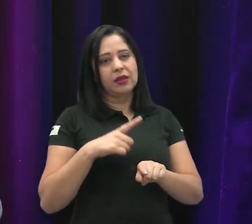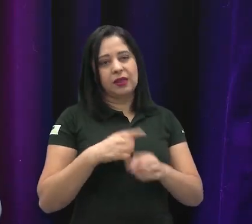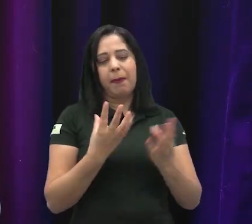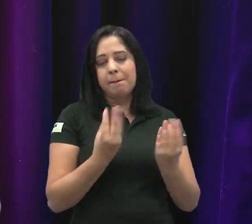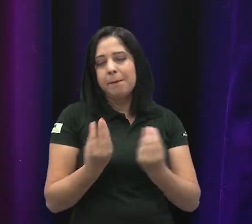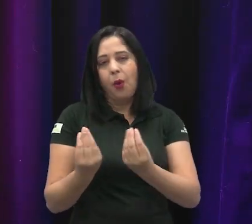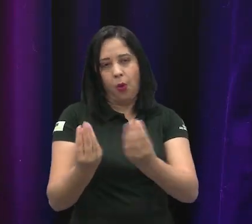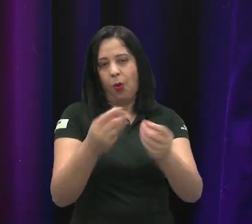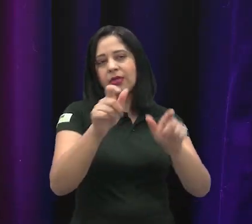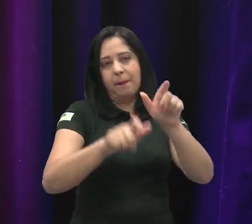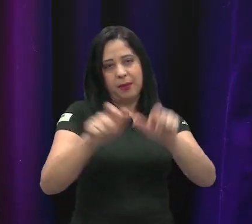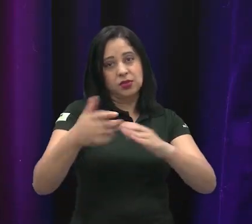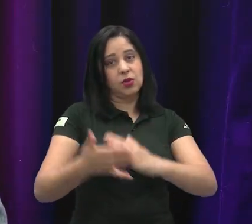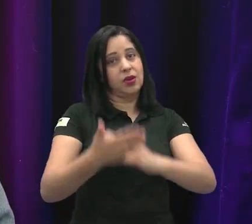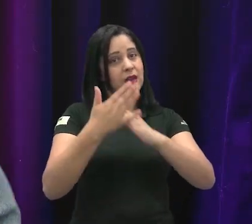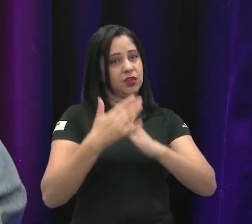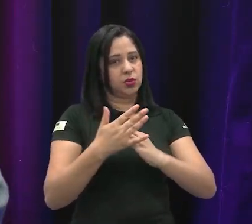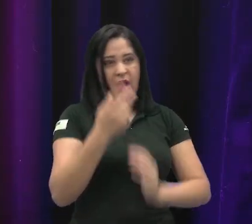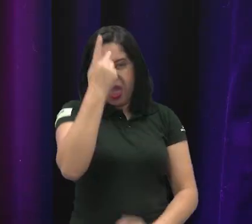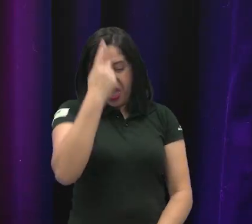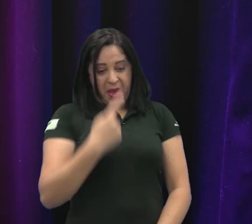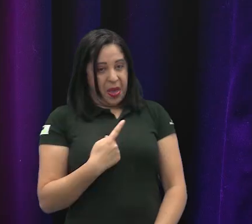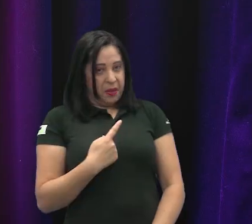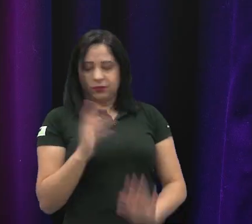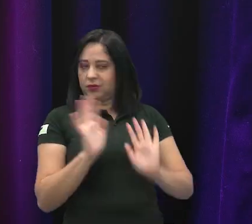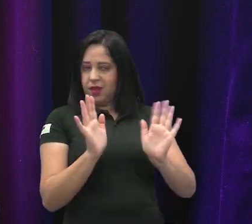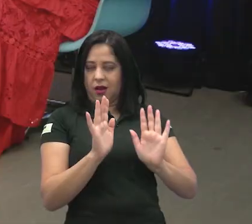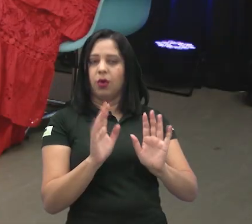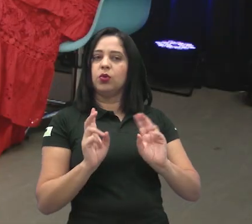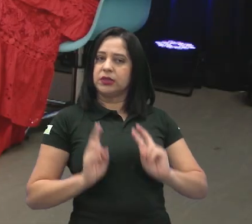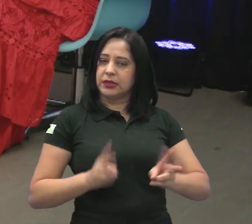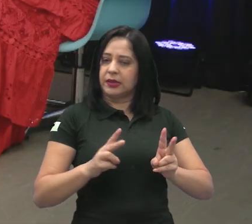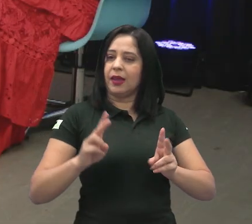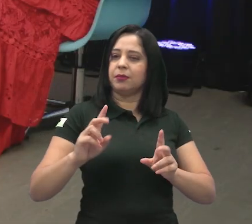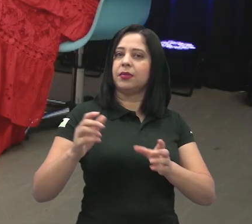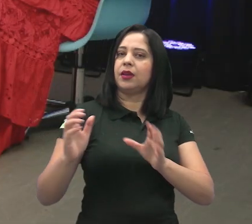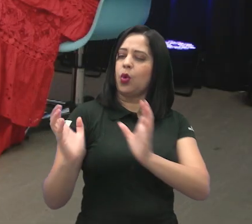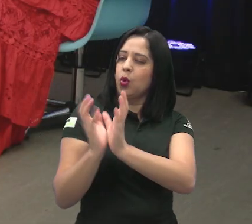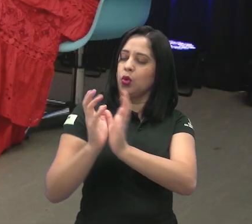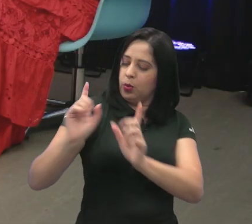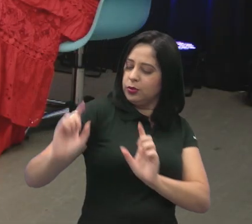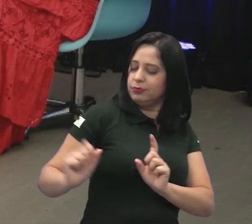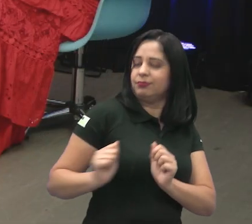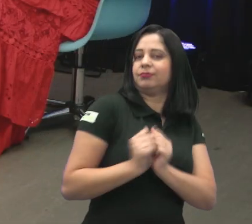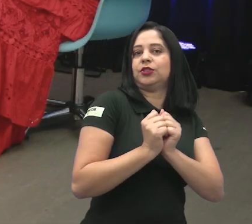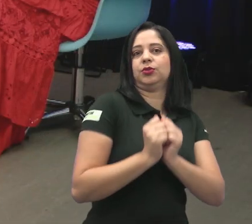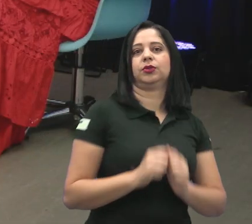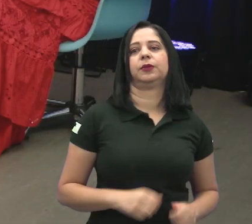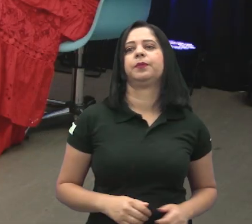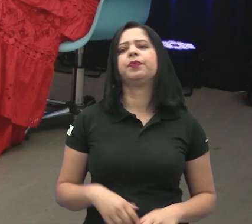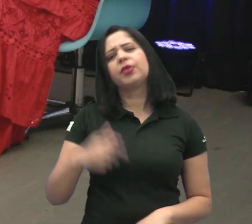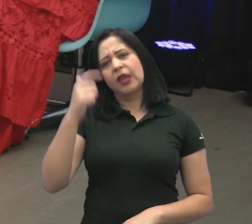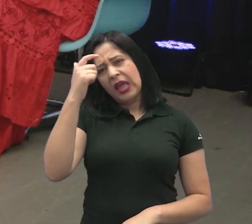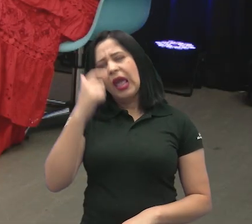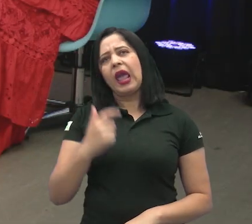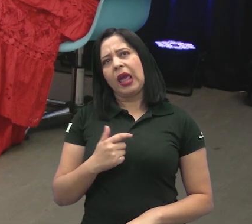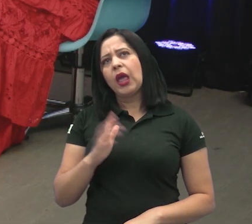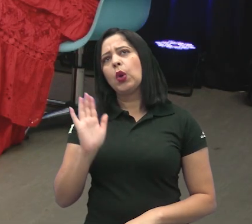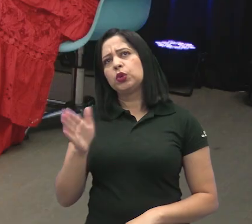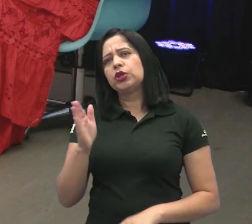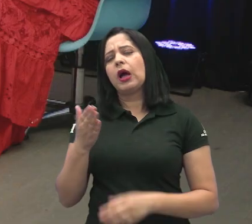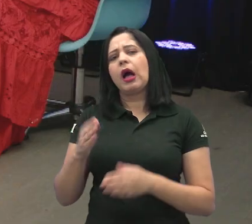na produção do programa, que a gente nunca faz nada sozinho, né? Exatamente. No meu caso, Pri, eu já sou do esporte há um bom tempo,